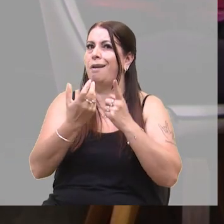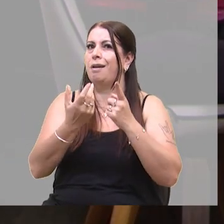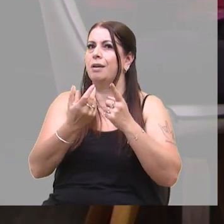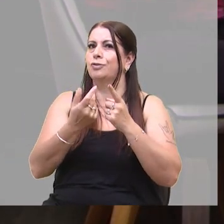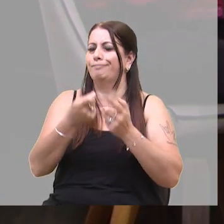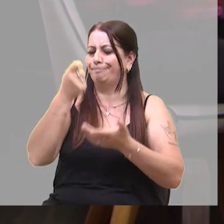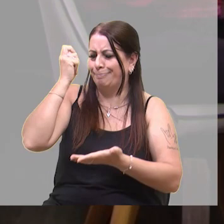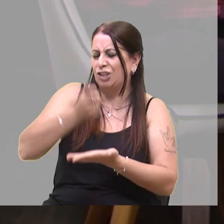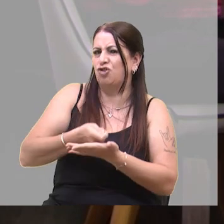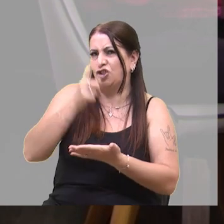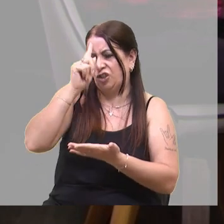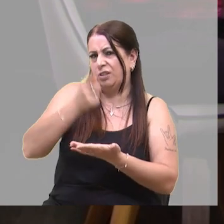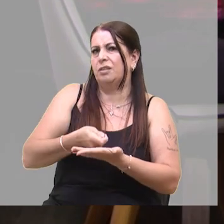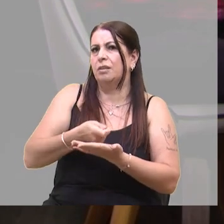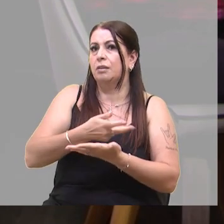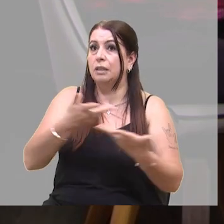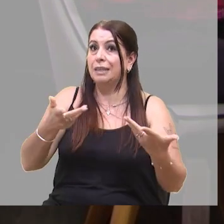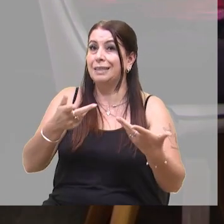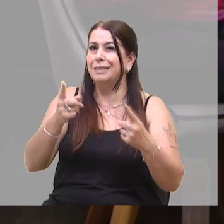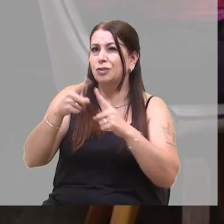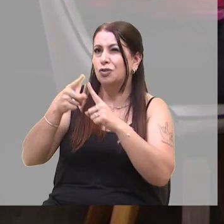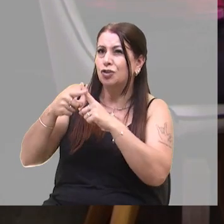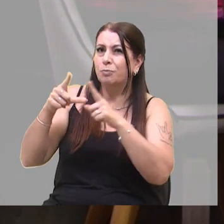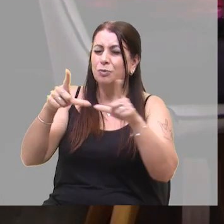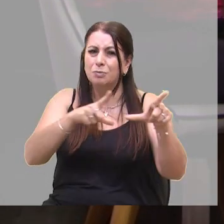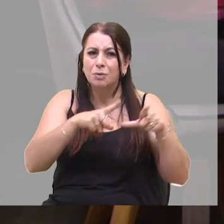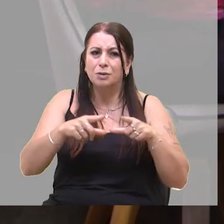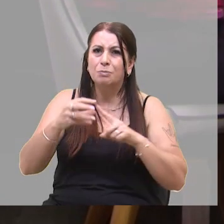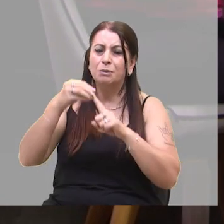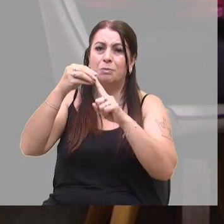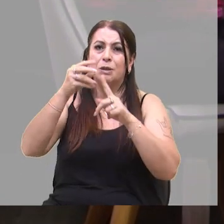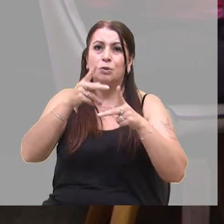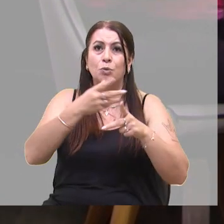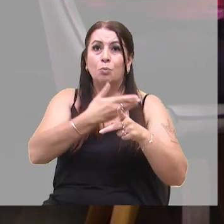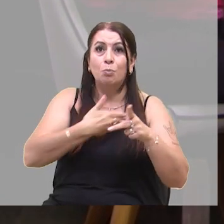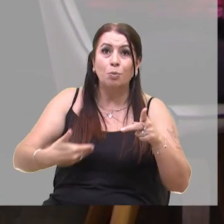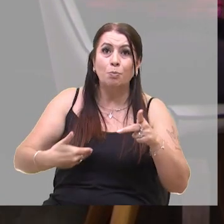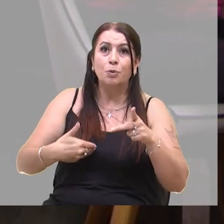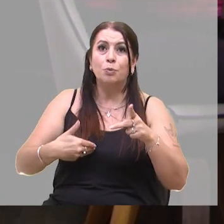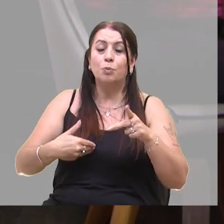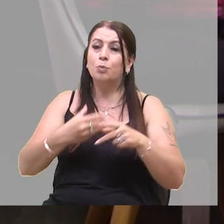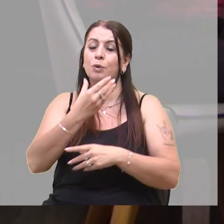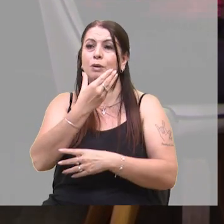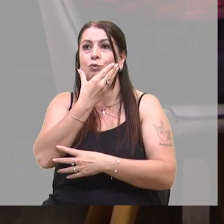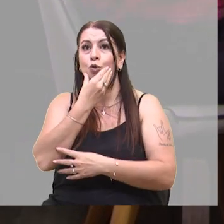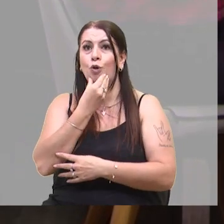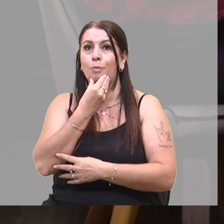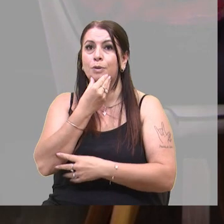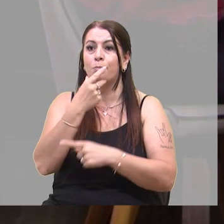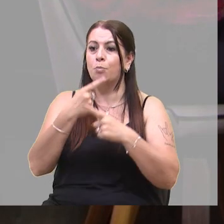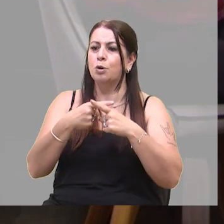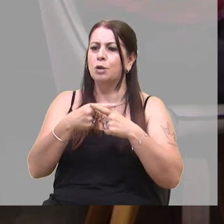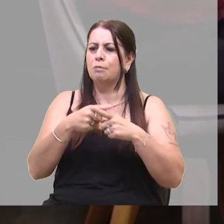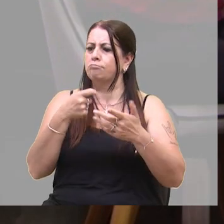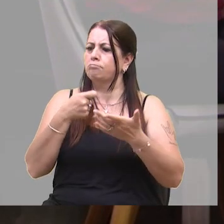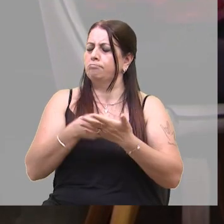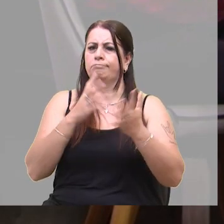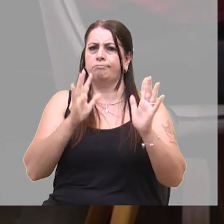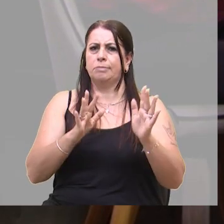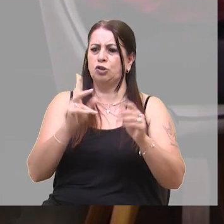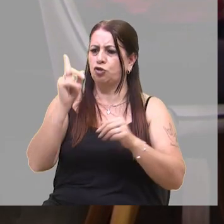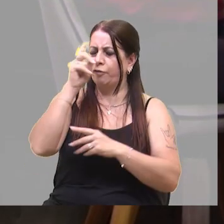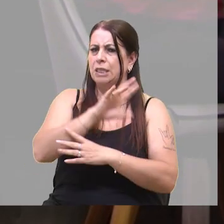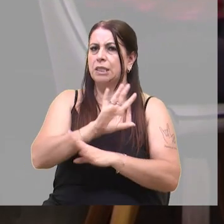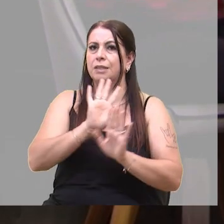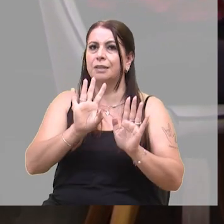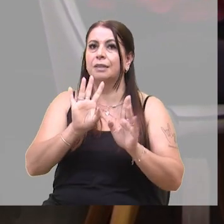ocuparem esses espaços por uma sociedade machista, por um entendimento de que esse tipo de espaço, principalmente o